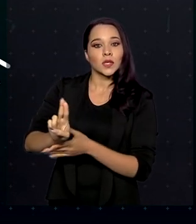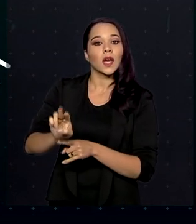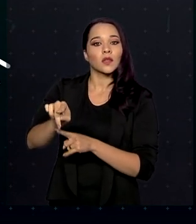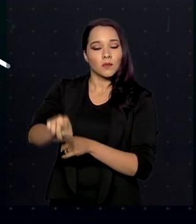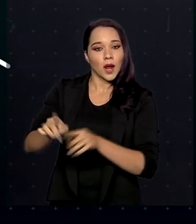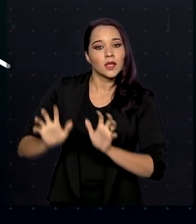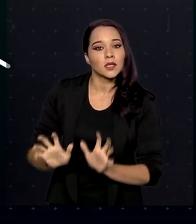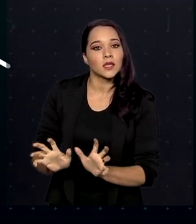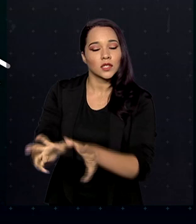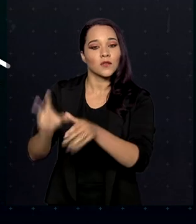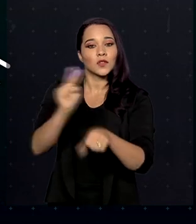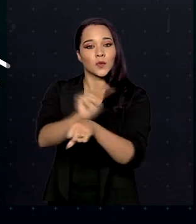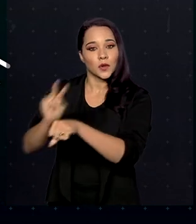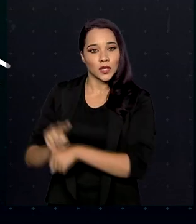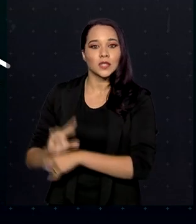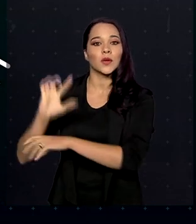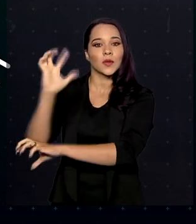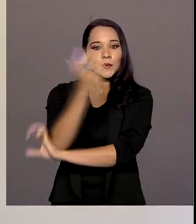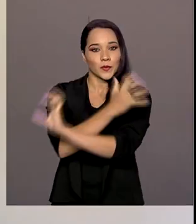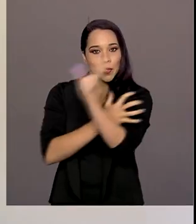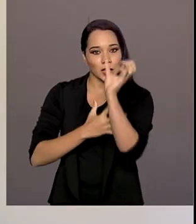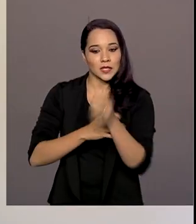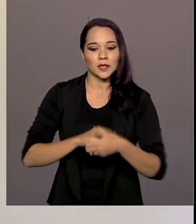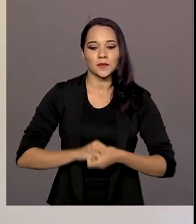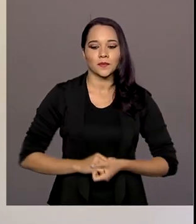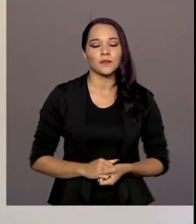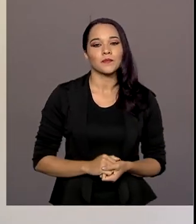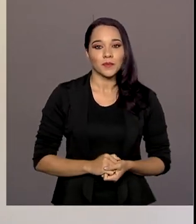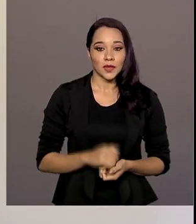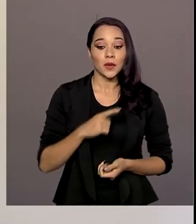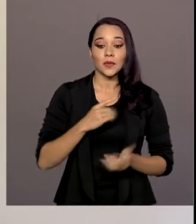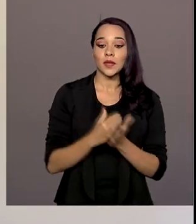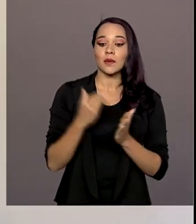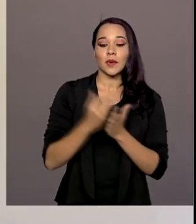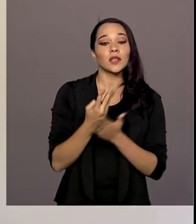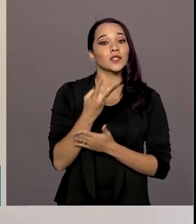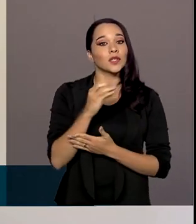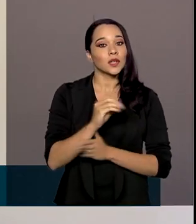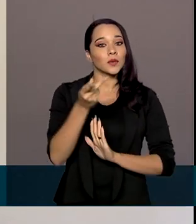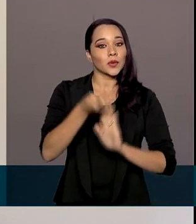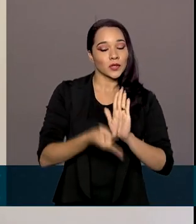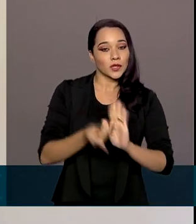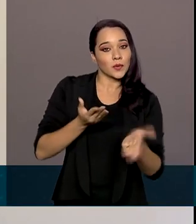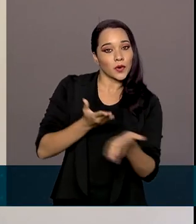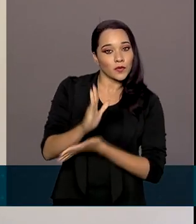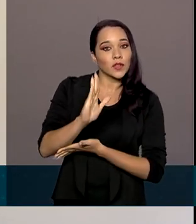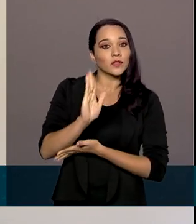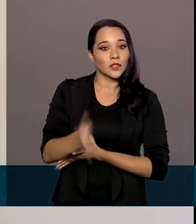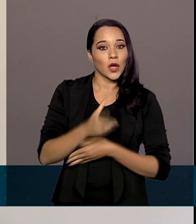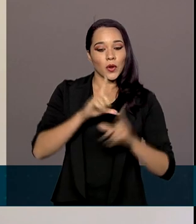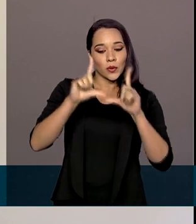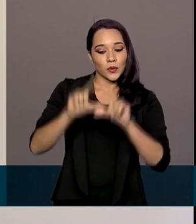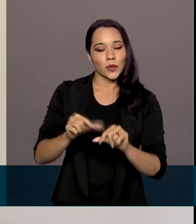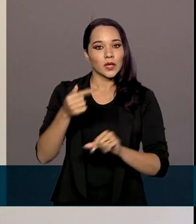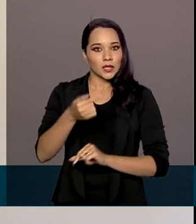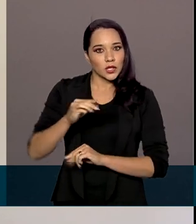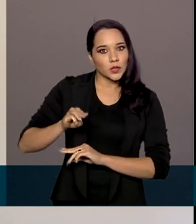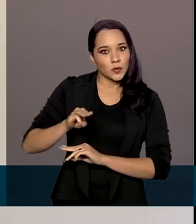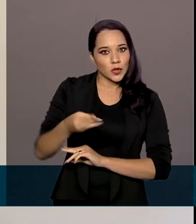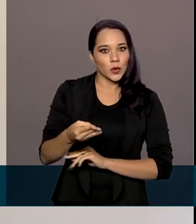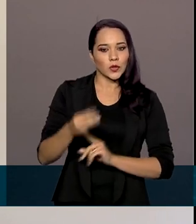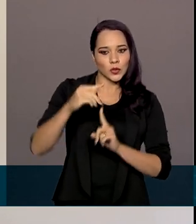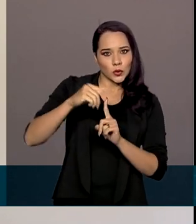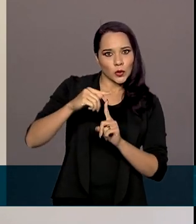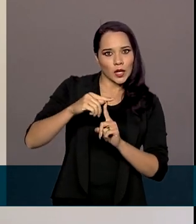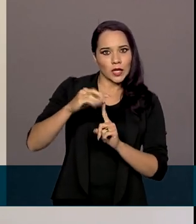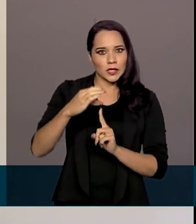iniciativas de preservação da floresta. Temos mais de 30 projetos aprovados que já reduziram mais de 7 milhões de toneladas de CO2